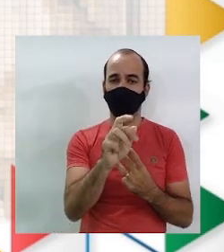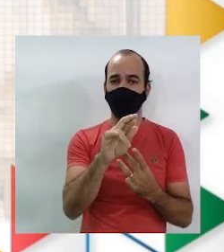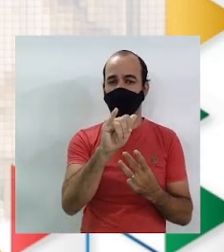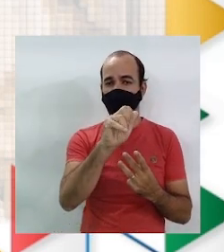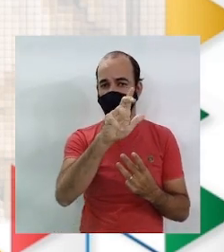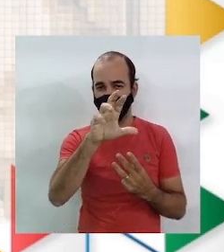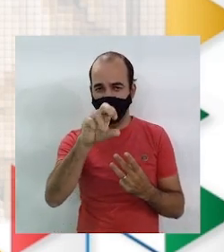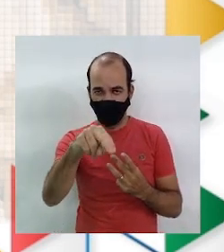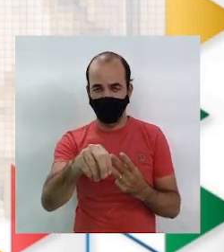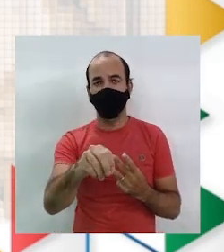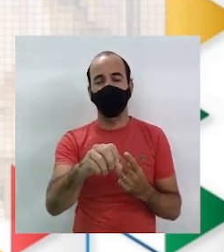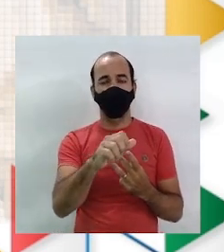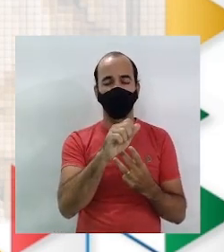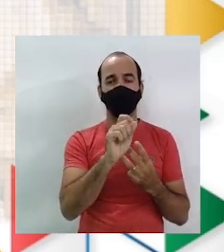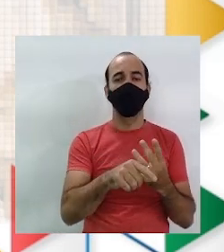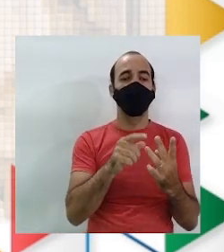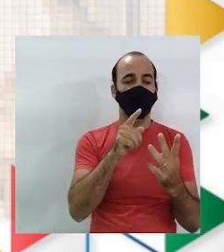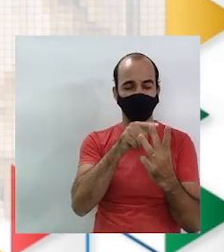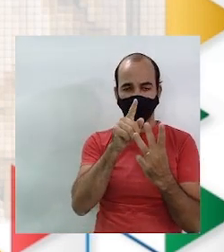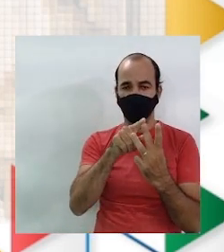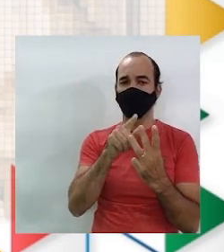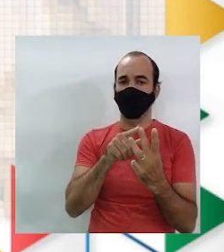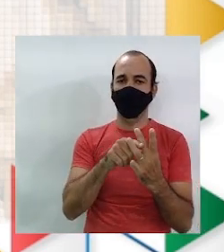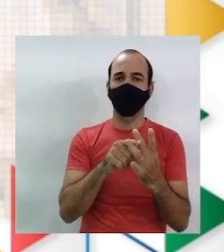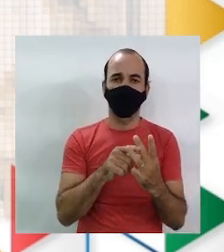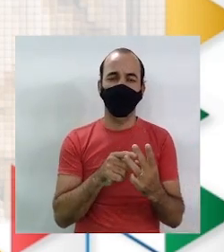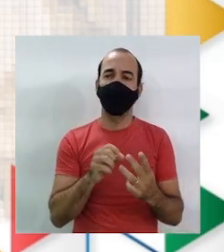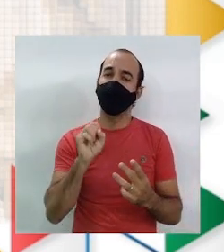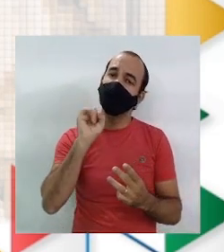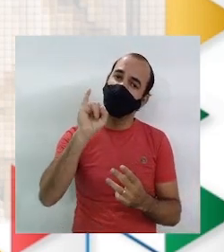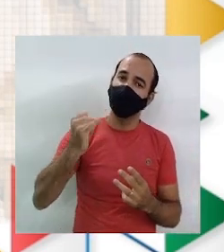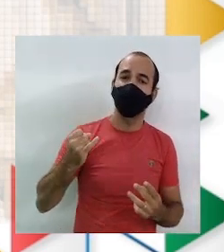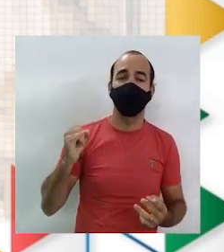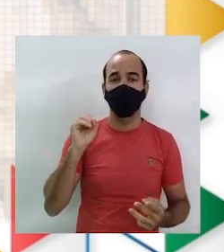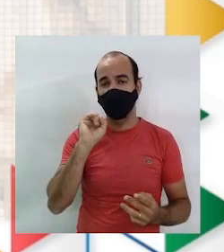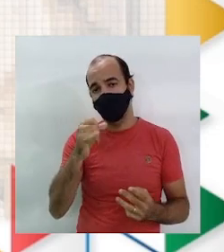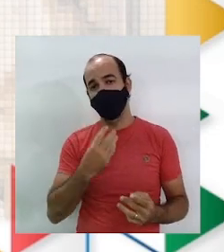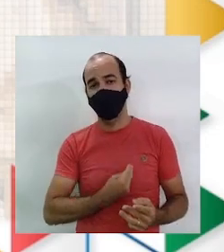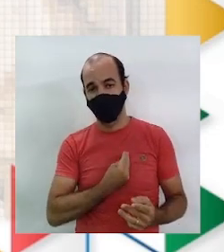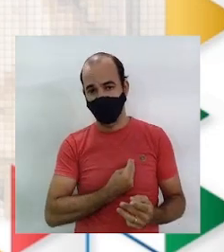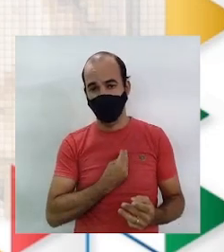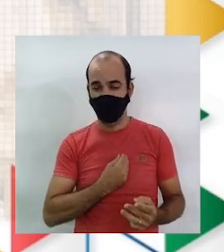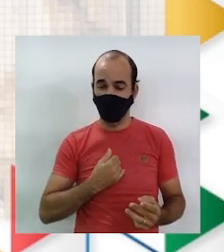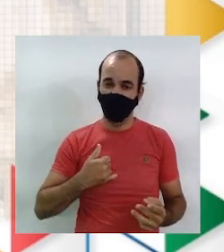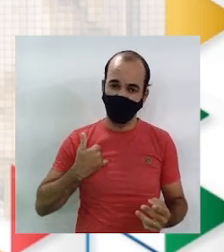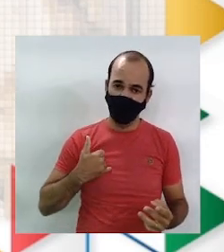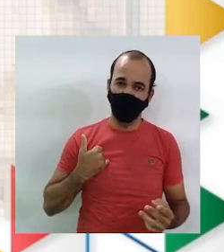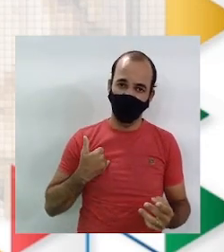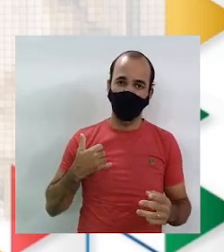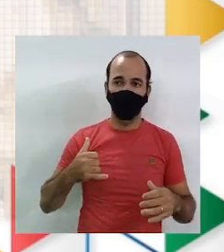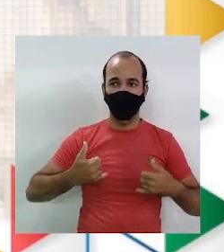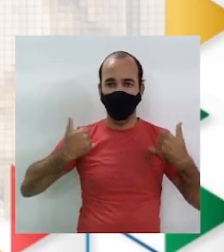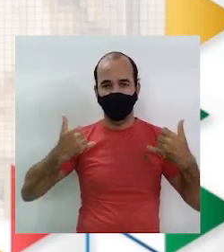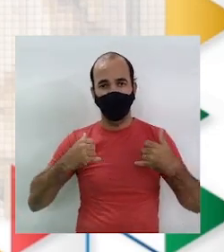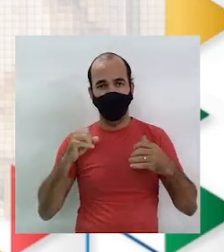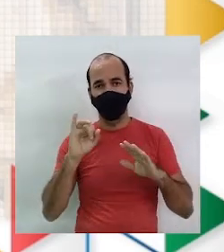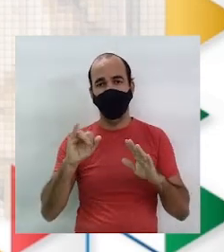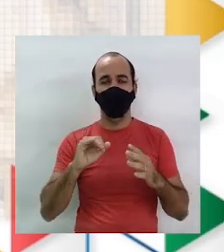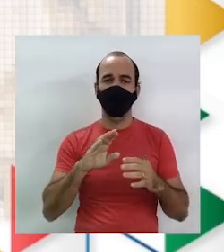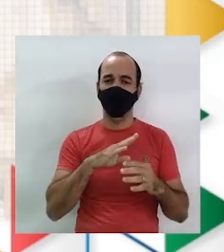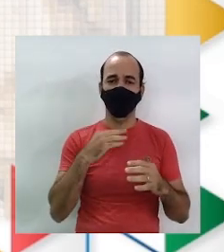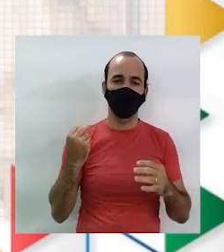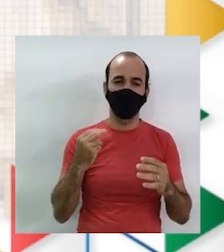que inclusive completaria agora, né? Aniversário, Ariano